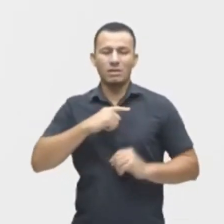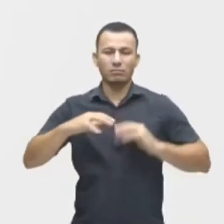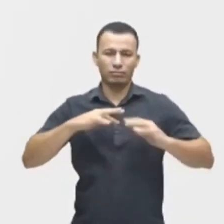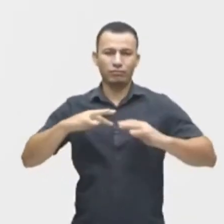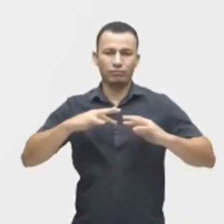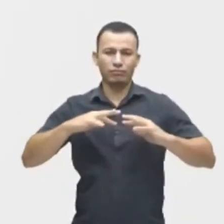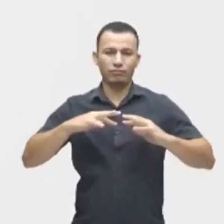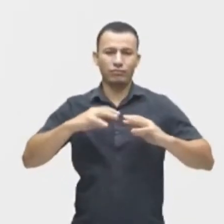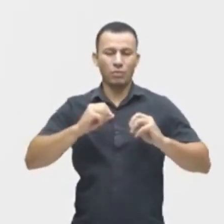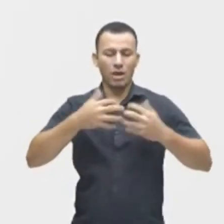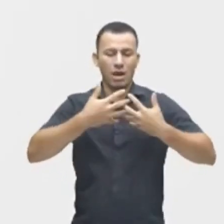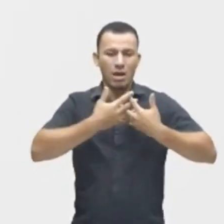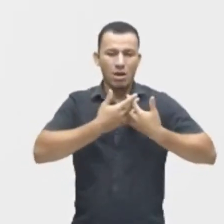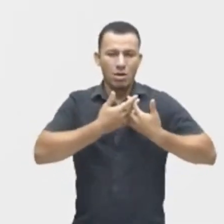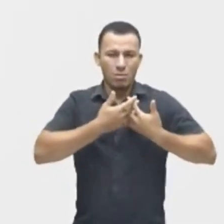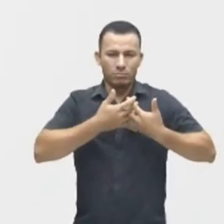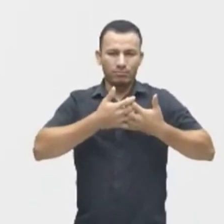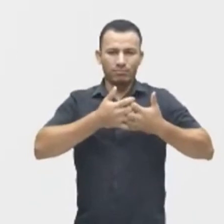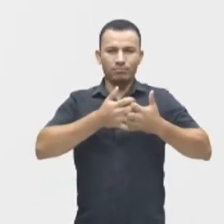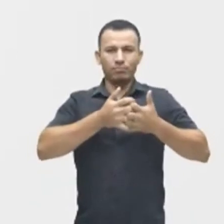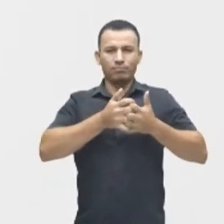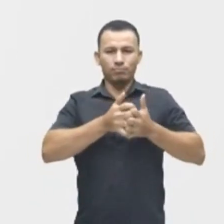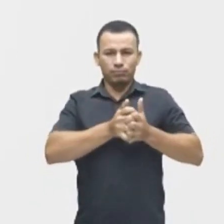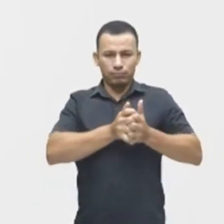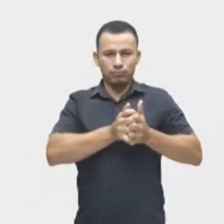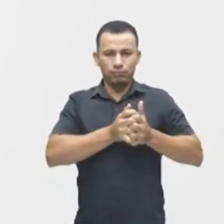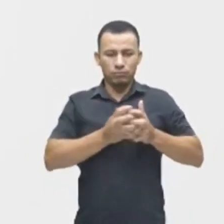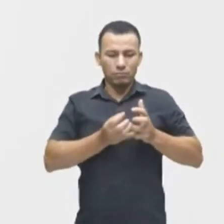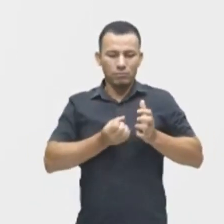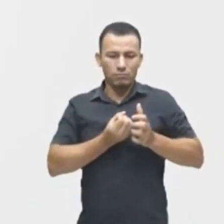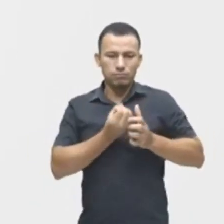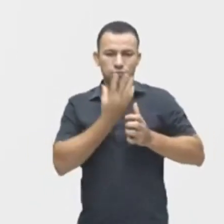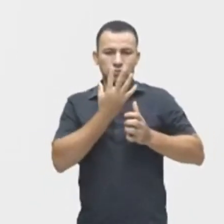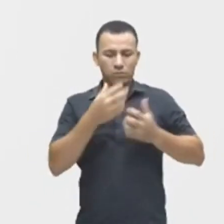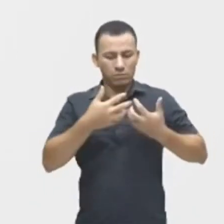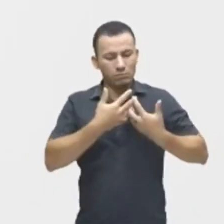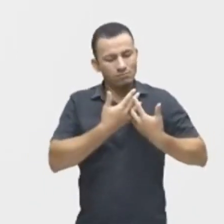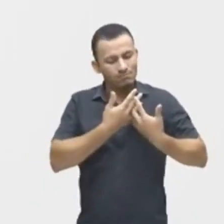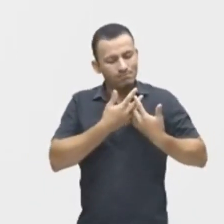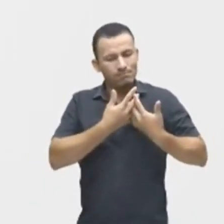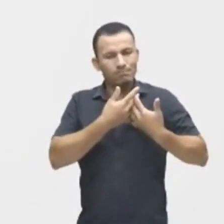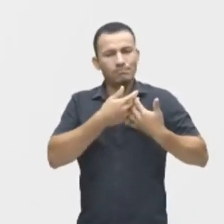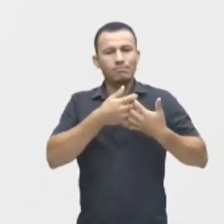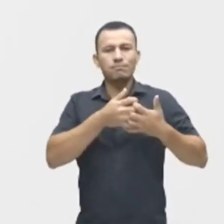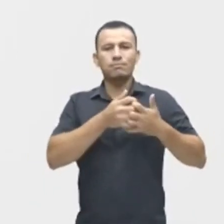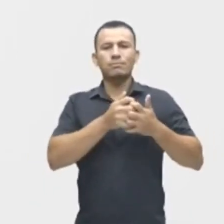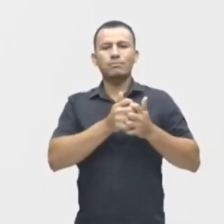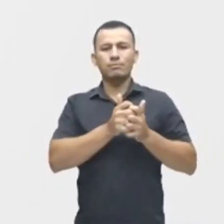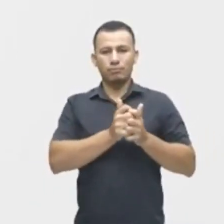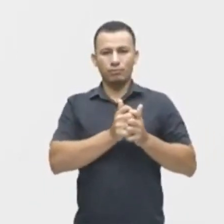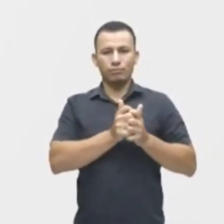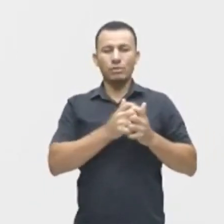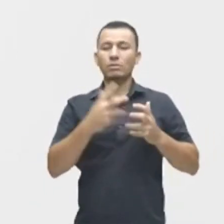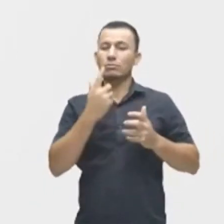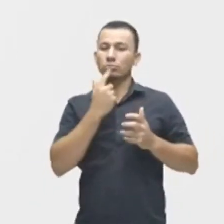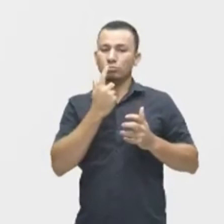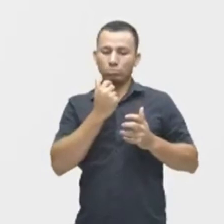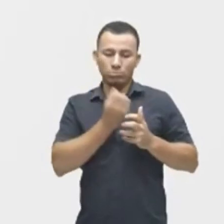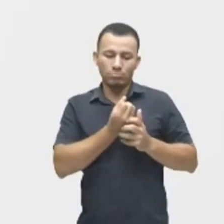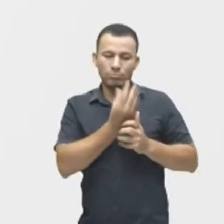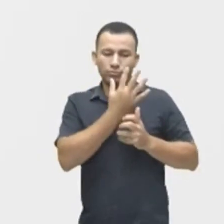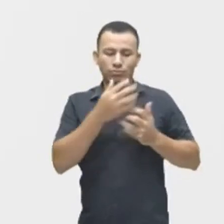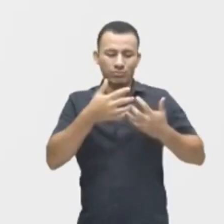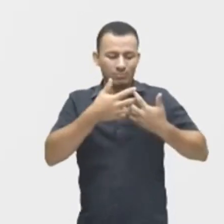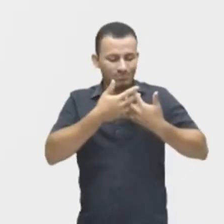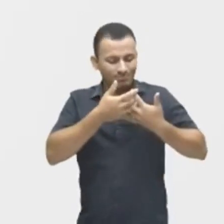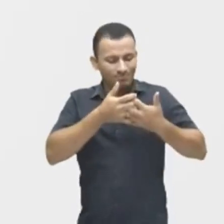faz sístole, que é quando ele lança, ele contrai, é o momento dele lançar o sangue para fora. E a